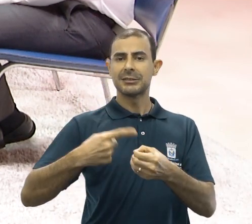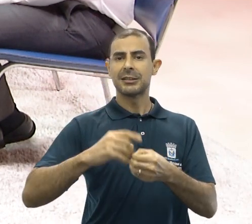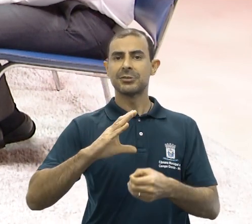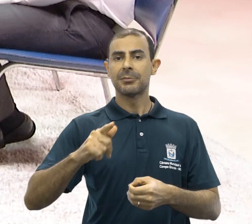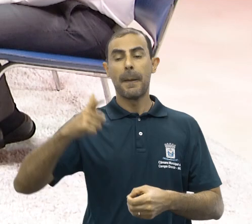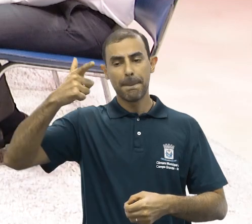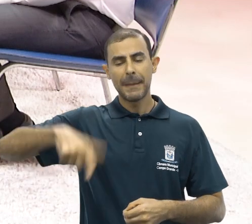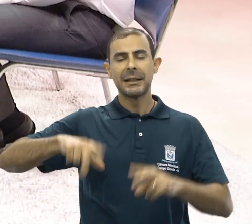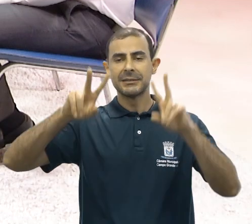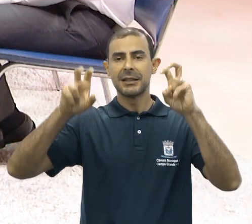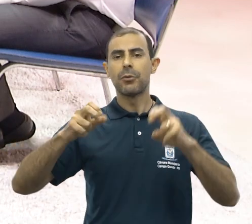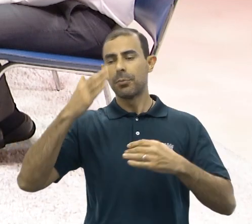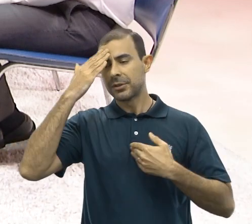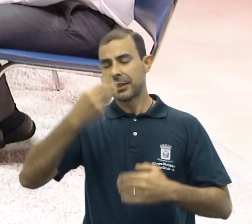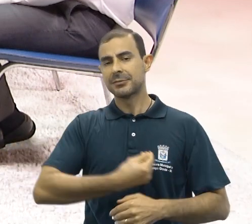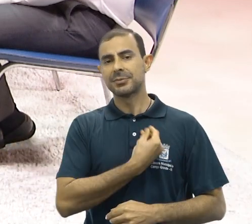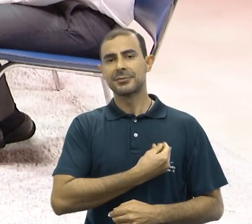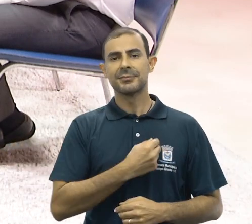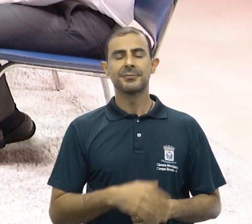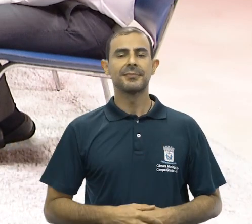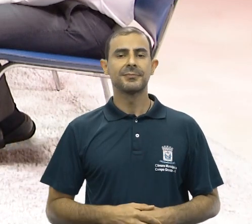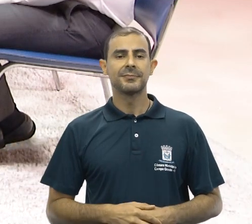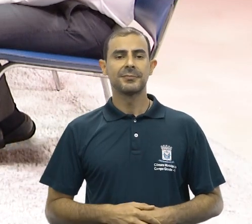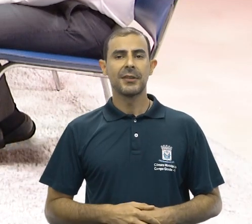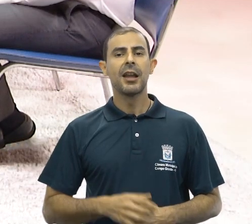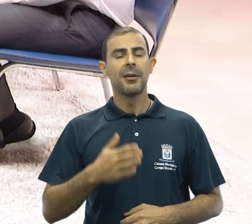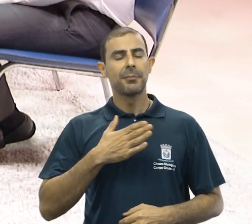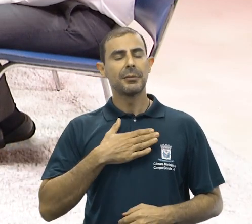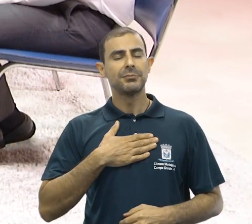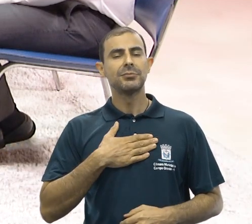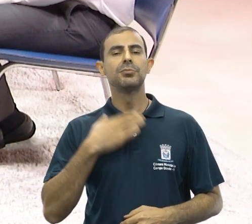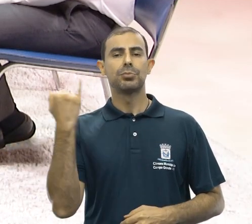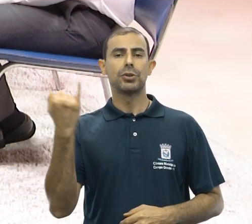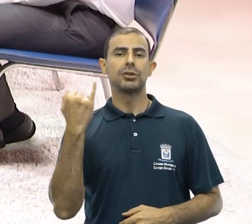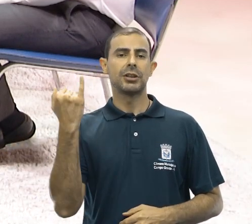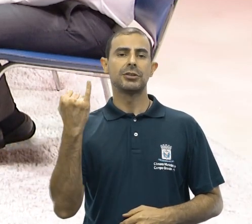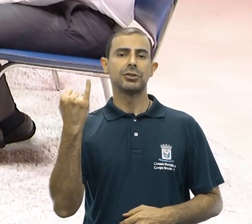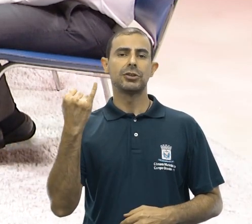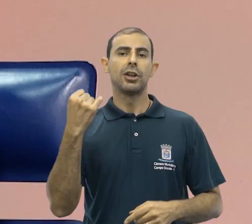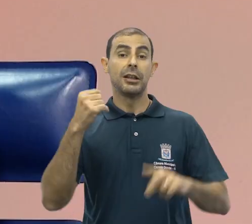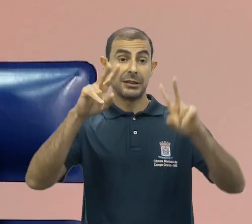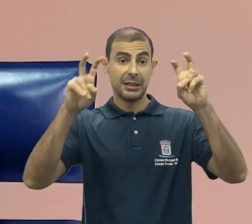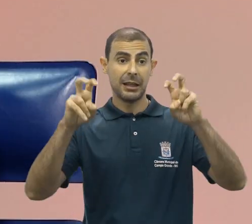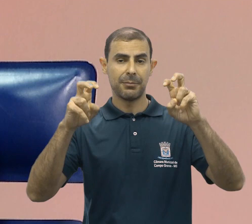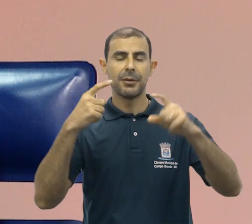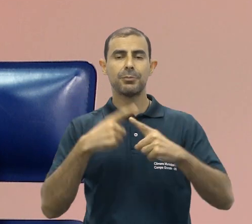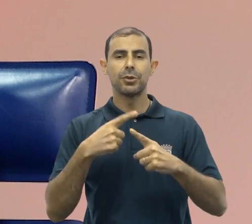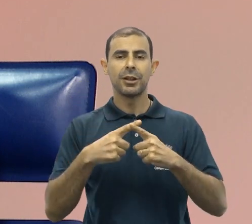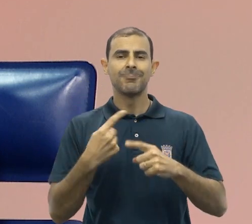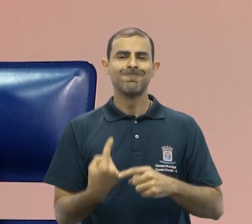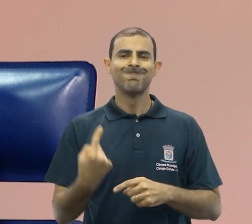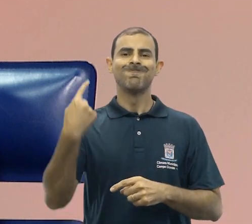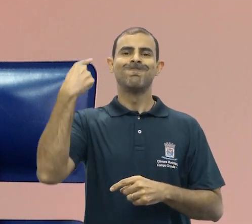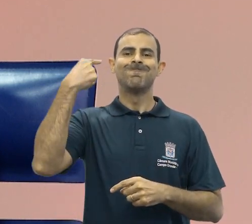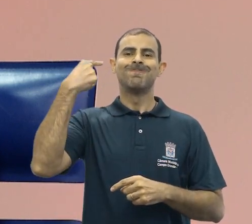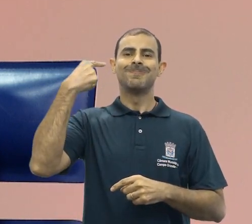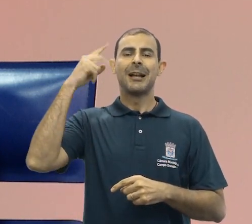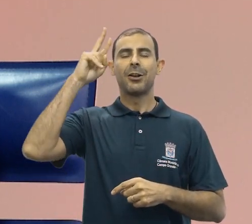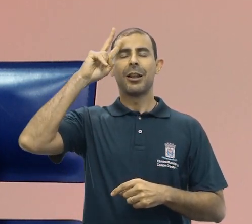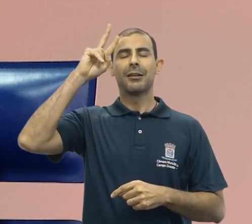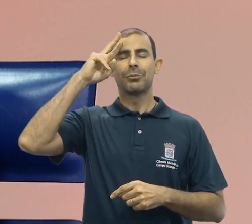uma política aqui para o nosso município. Eu agradeço a sua participação. Para mim é muito importante falar sobre esse tema, que remete